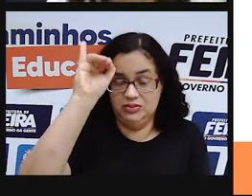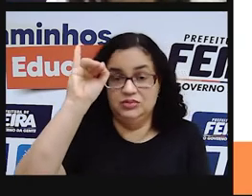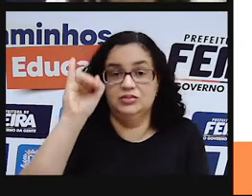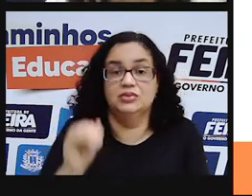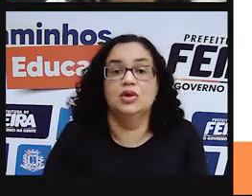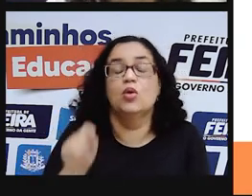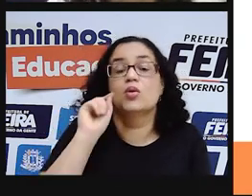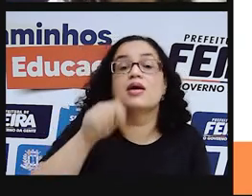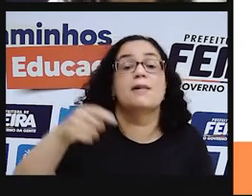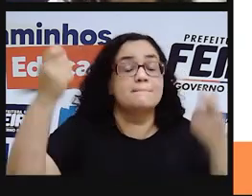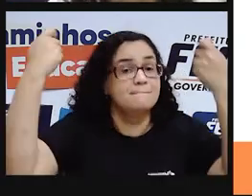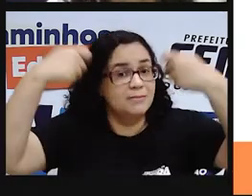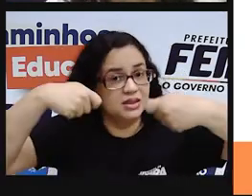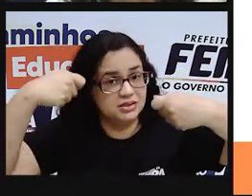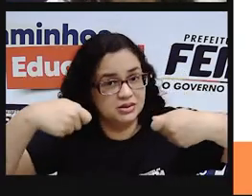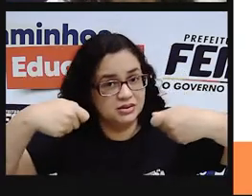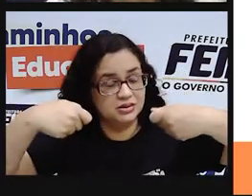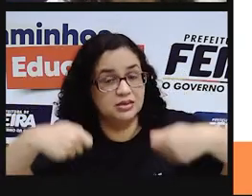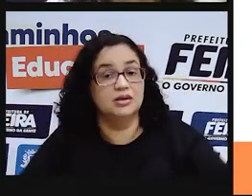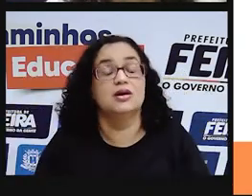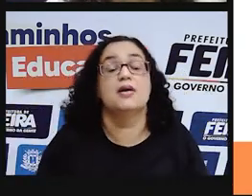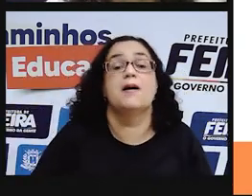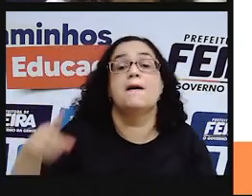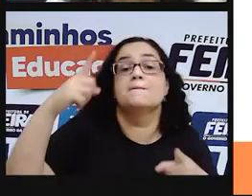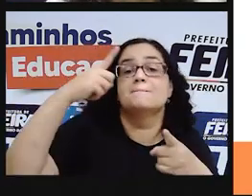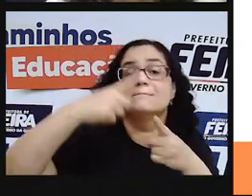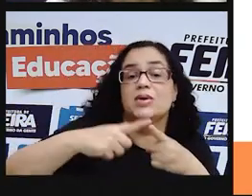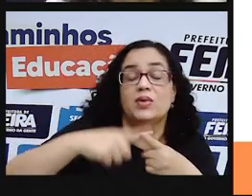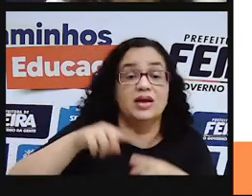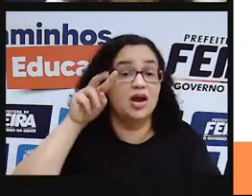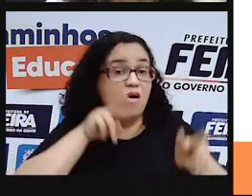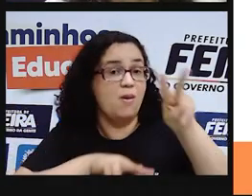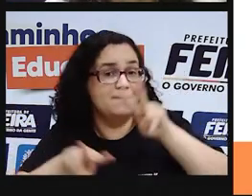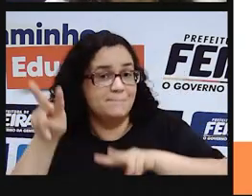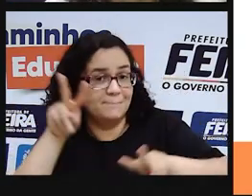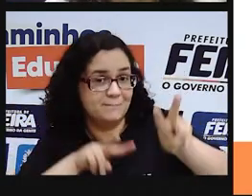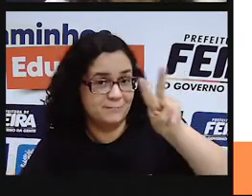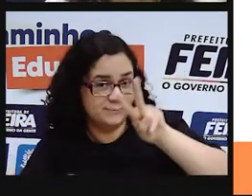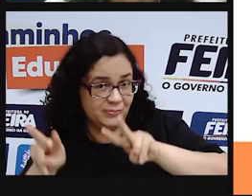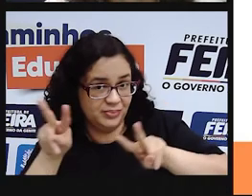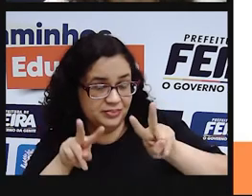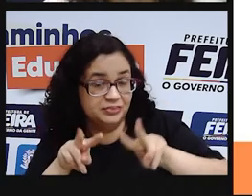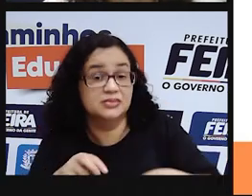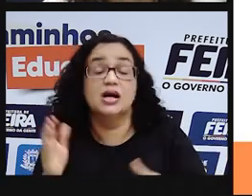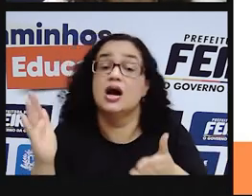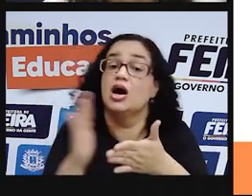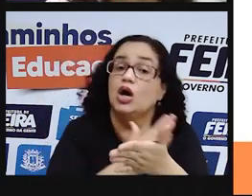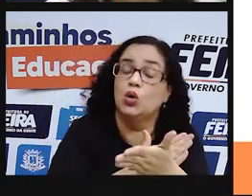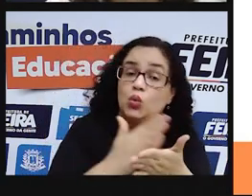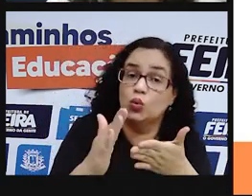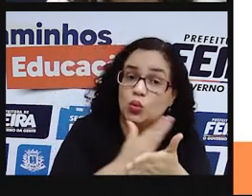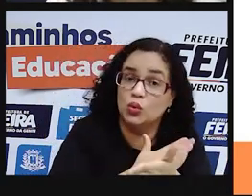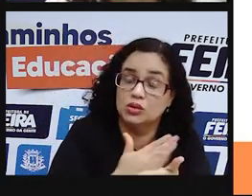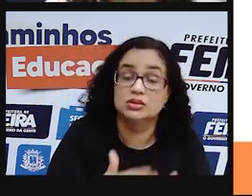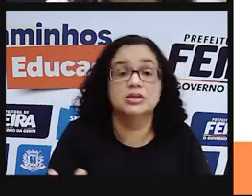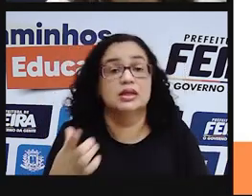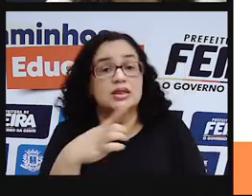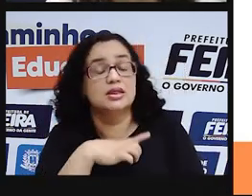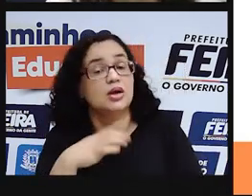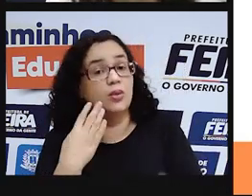essas questões do que precisa ser feito porque assim a gente observa aqui em meio é Sensações algumas ações